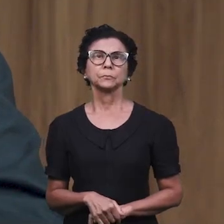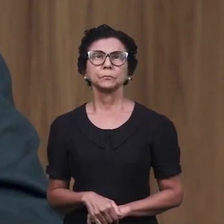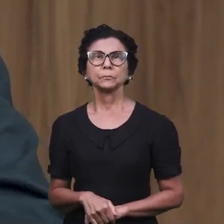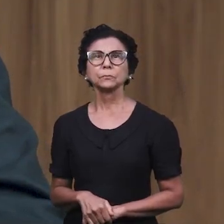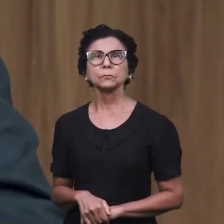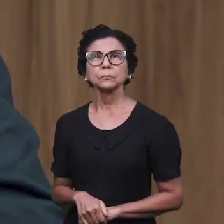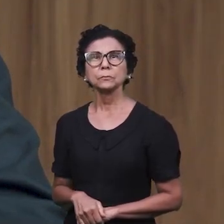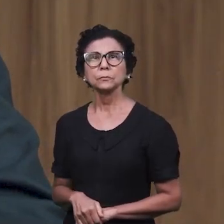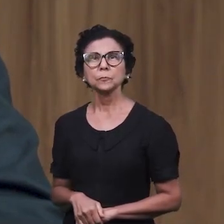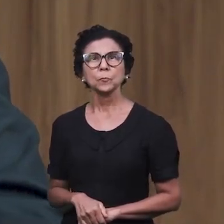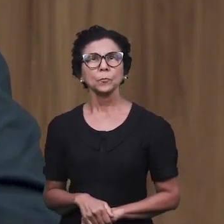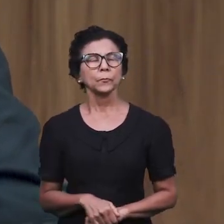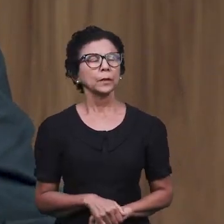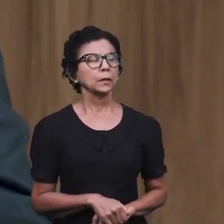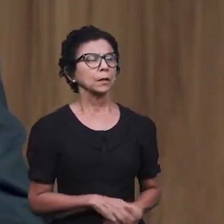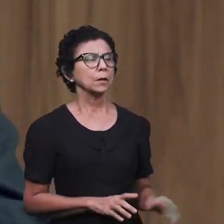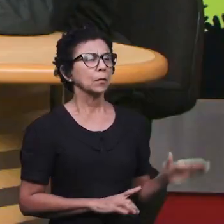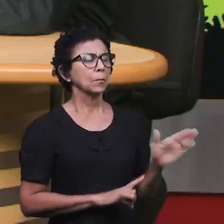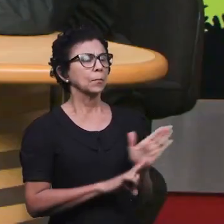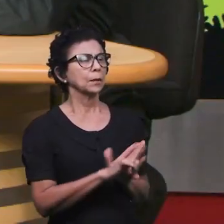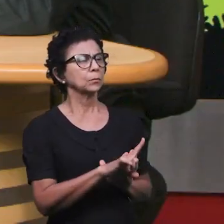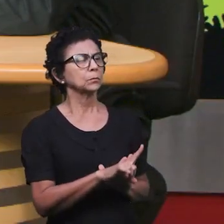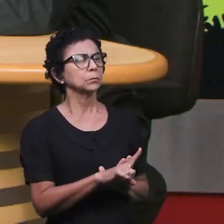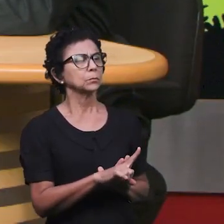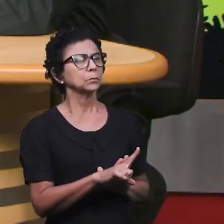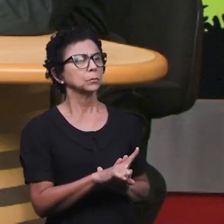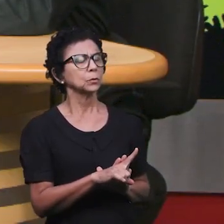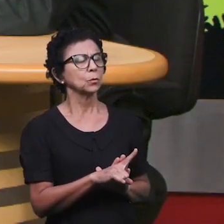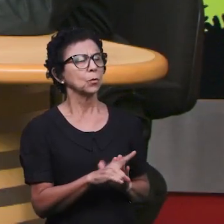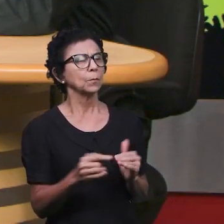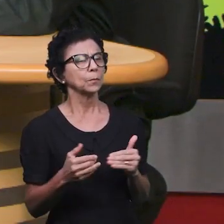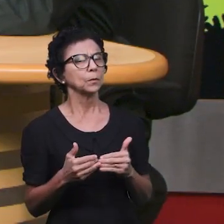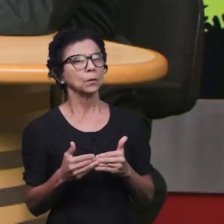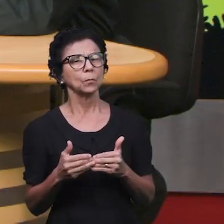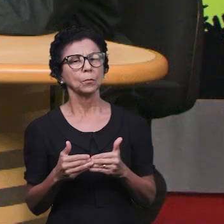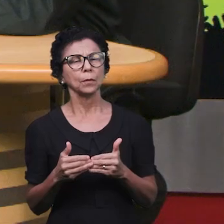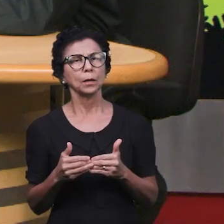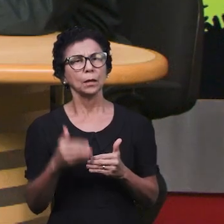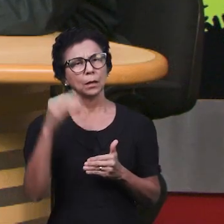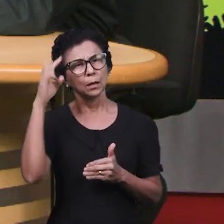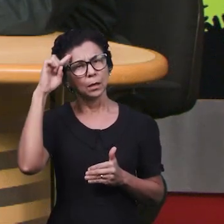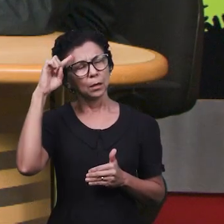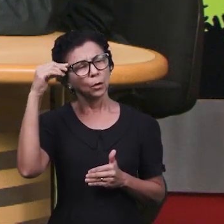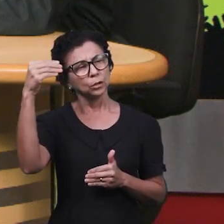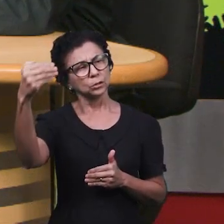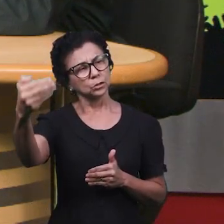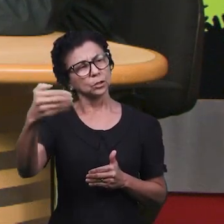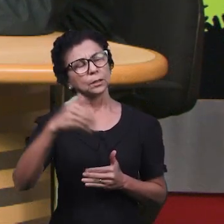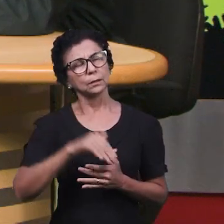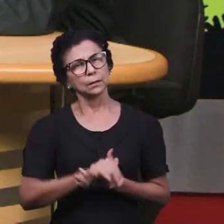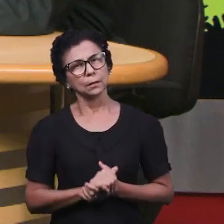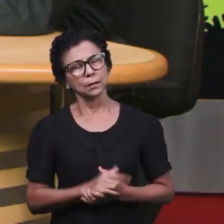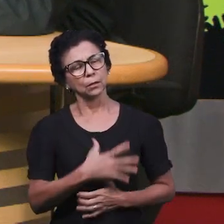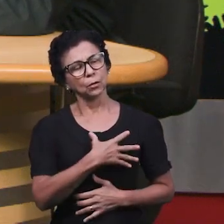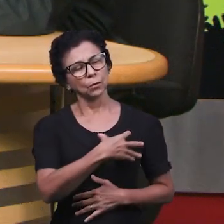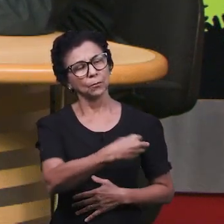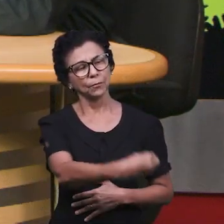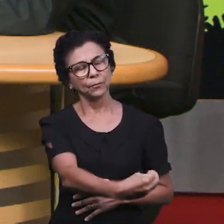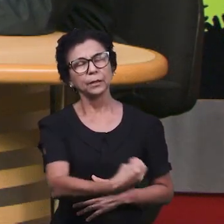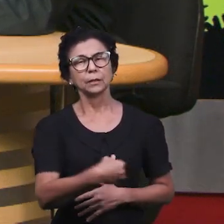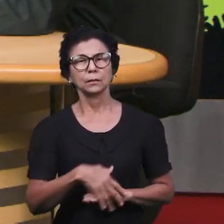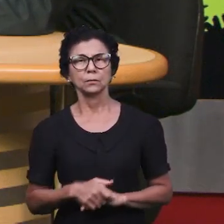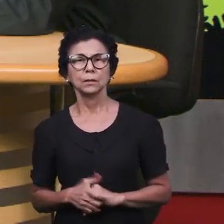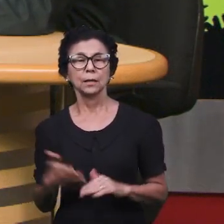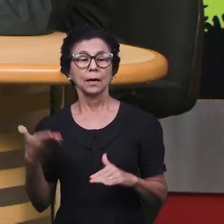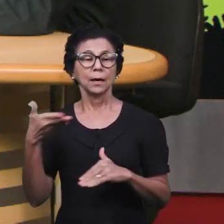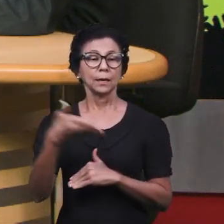vocês, né, Jaqueline, como é que os pais podem orientar uma rotina colaborativa que possibilite aqui uma intervenção